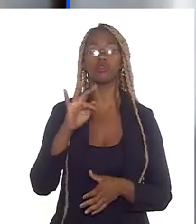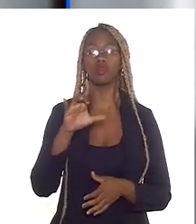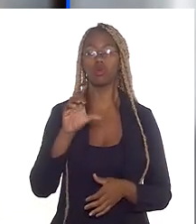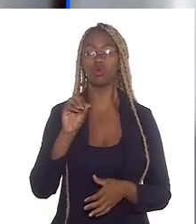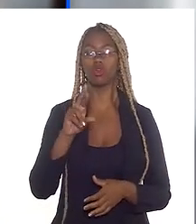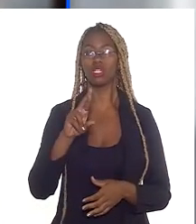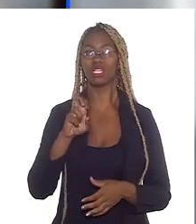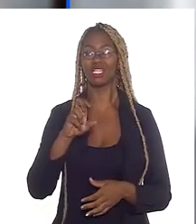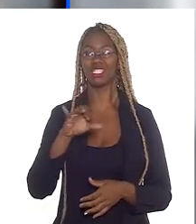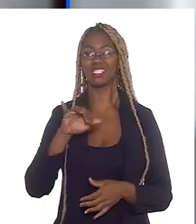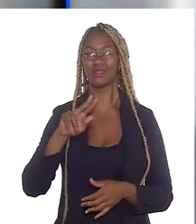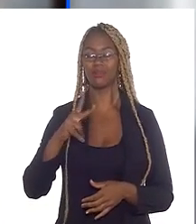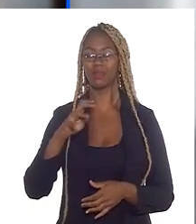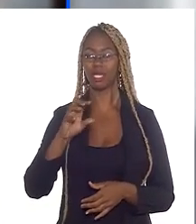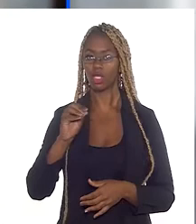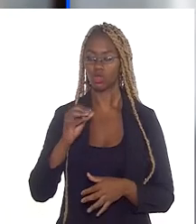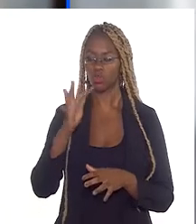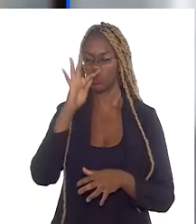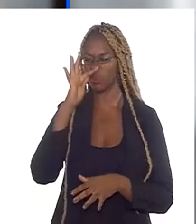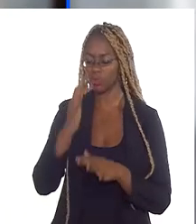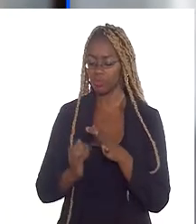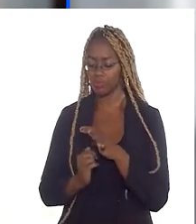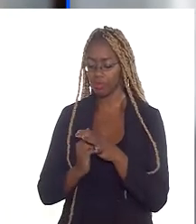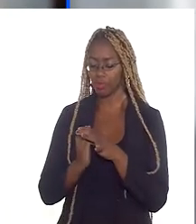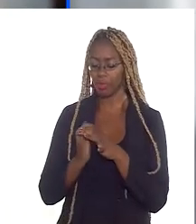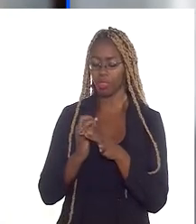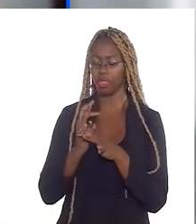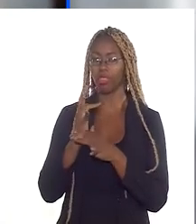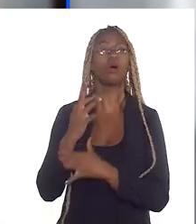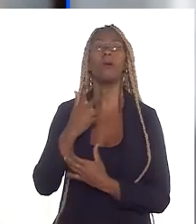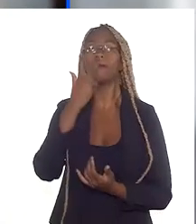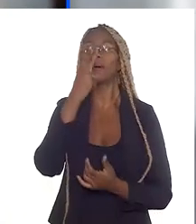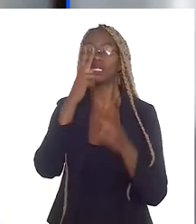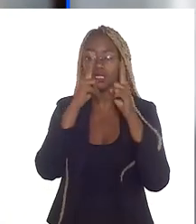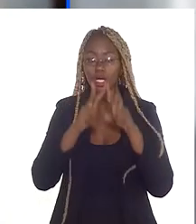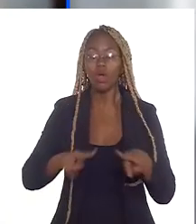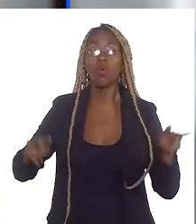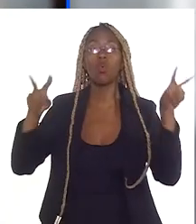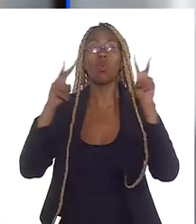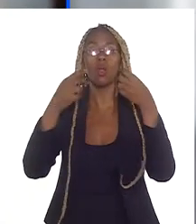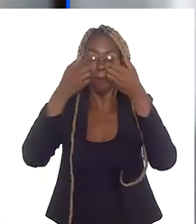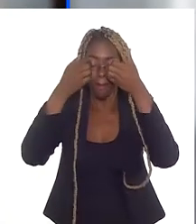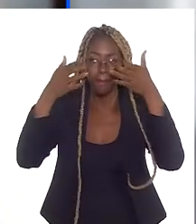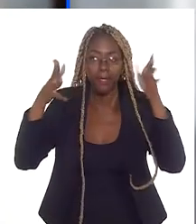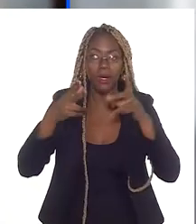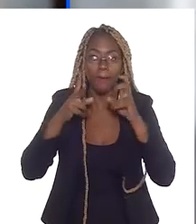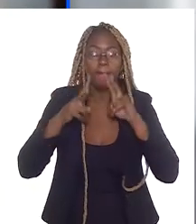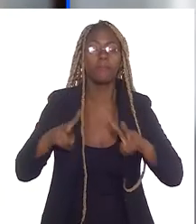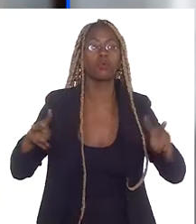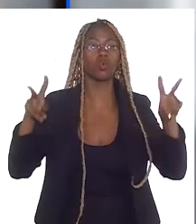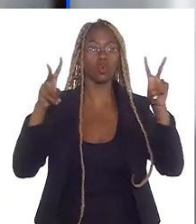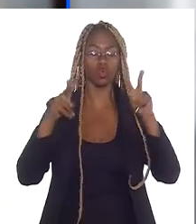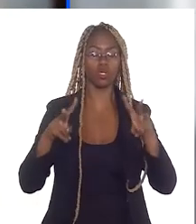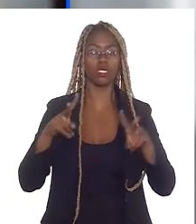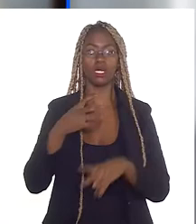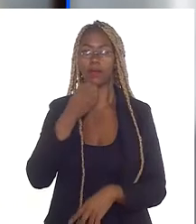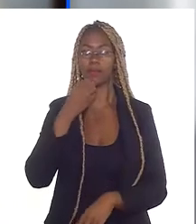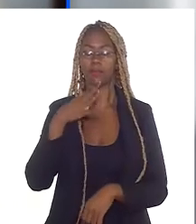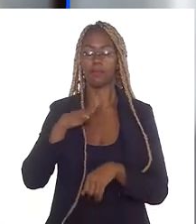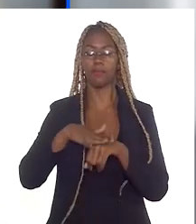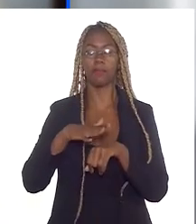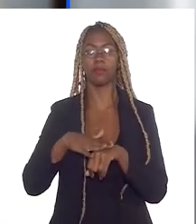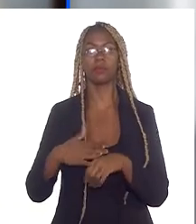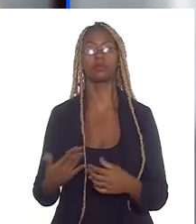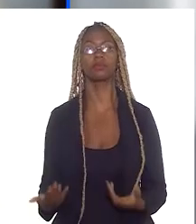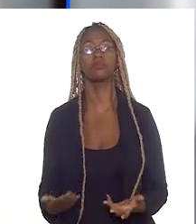florescimento é que se que está muito ligado a algum olhar para o bem-estar muito amplo Então o que a gente perde é diante